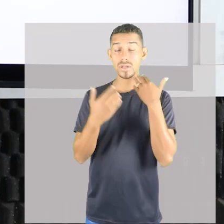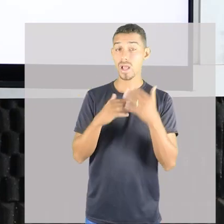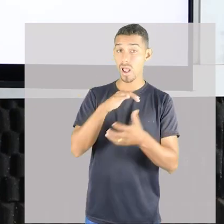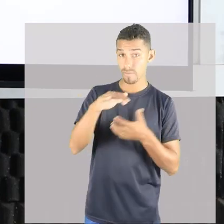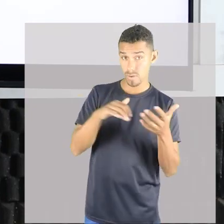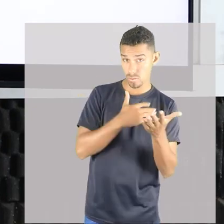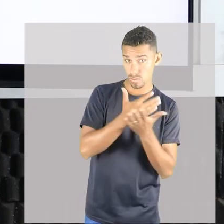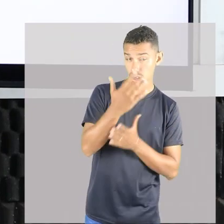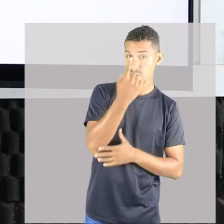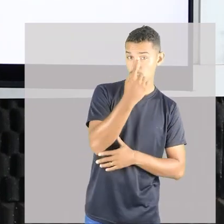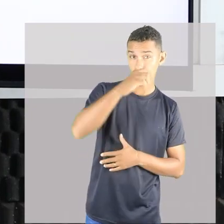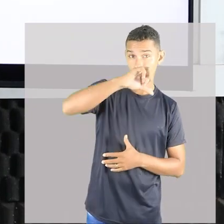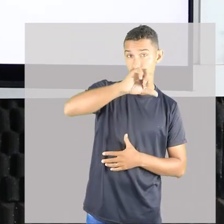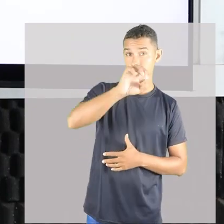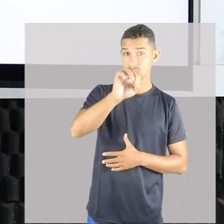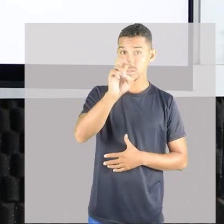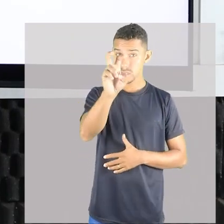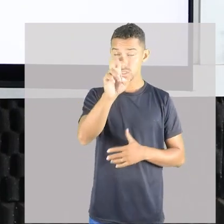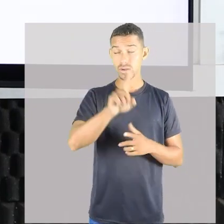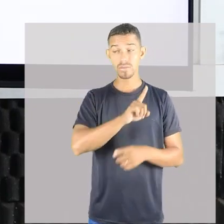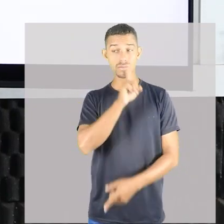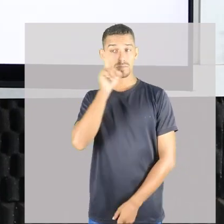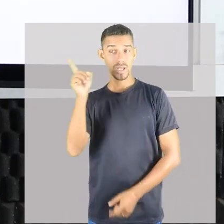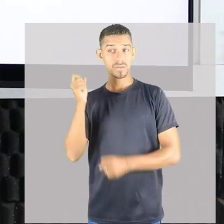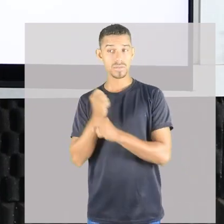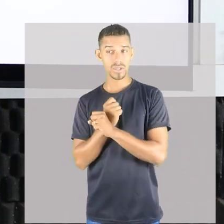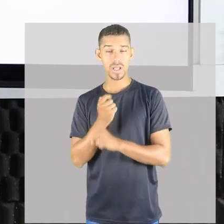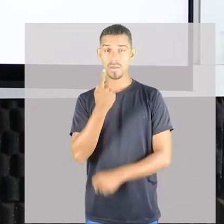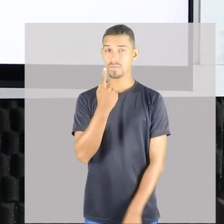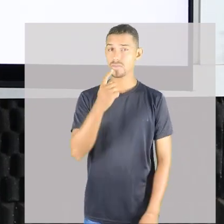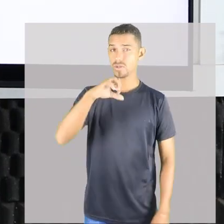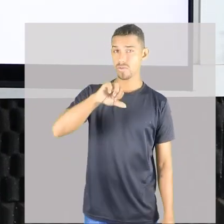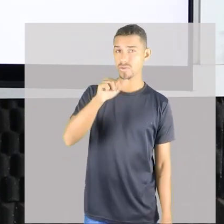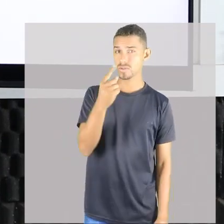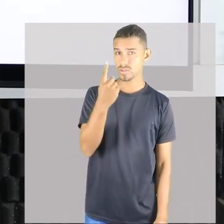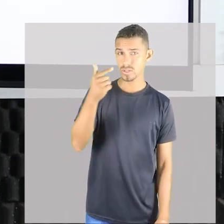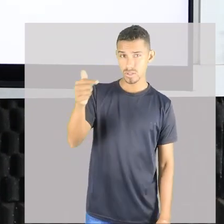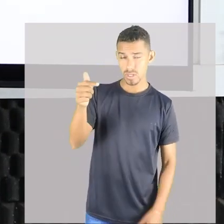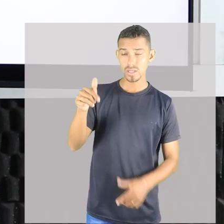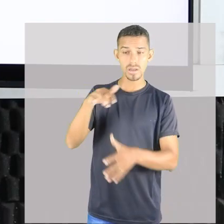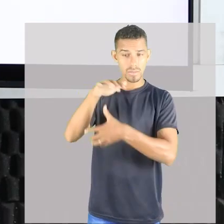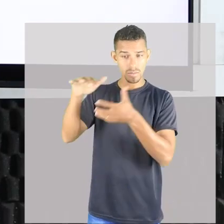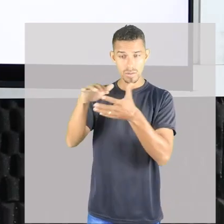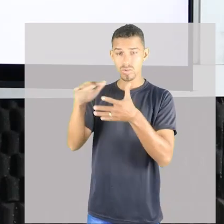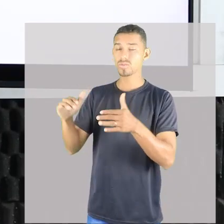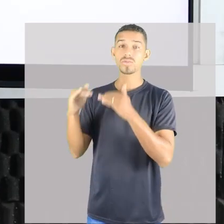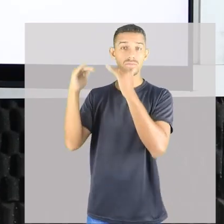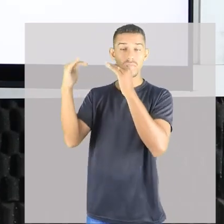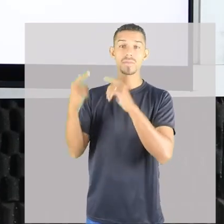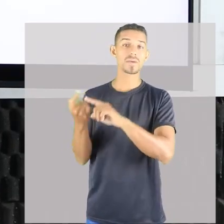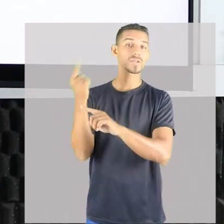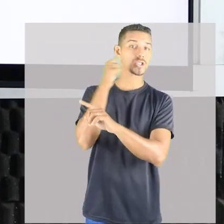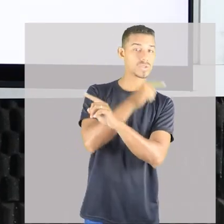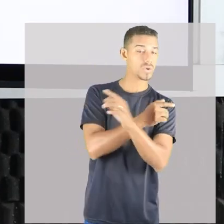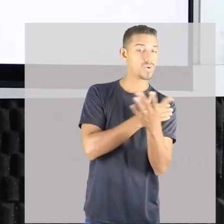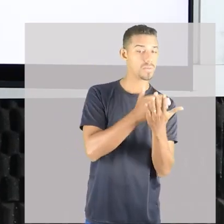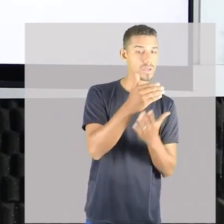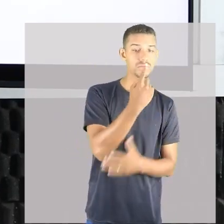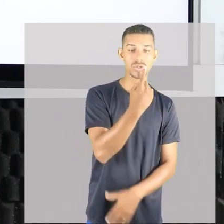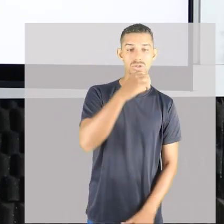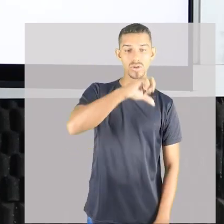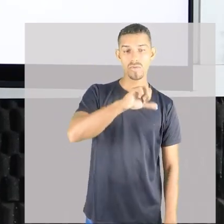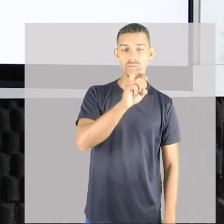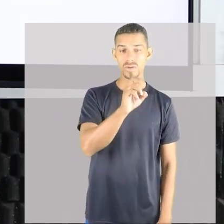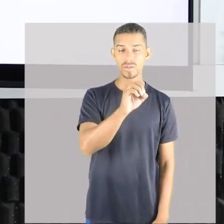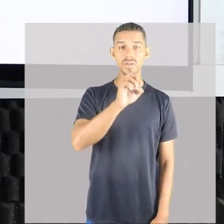1905. Em 1917 é quando você tem, de fato, aí, didaticamente, a proposição da Revolução, do ápice. Mas ela começa em 1905, quando os trabalhadores,